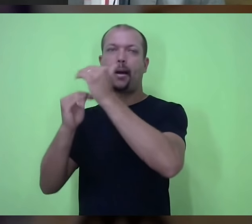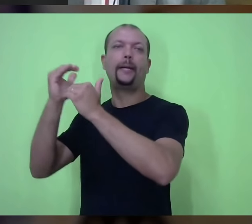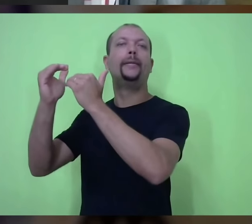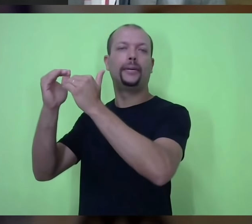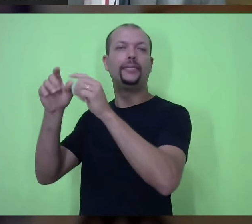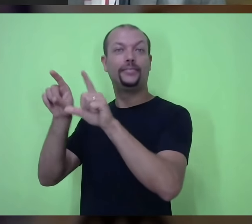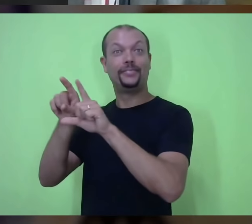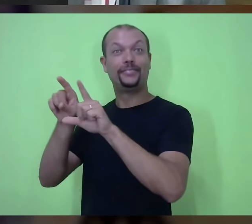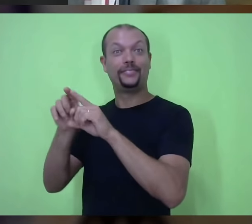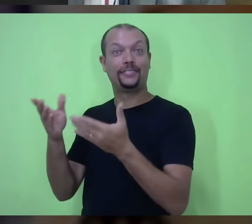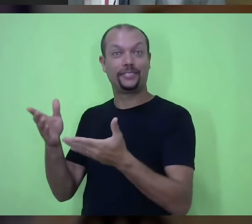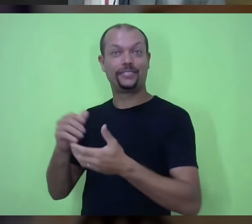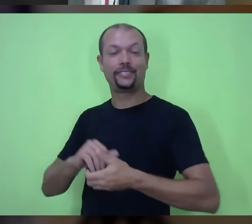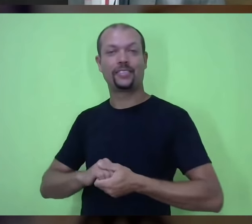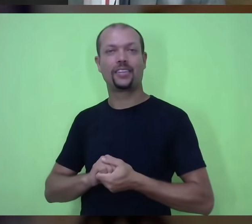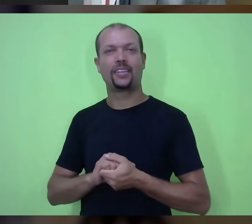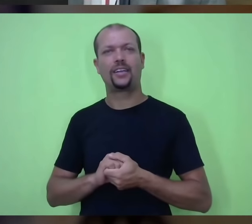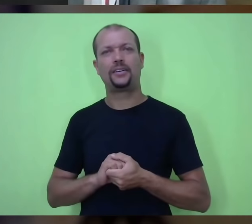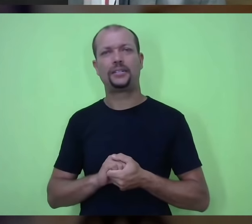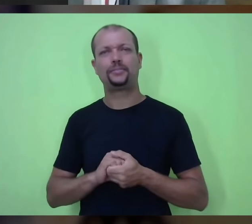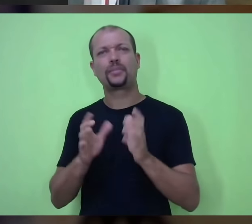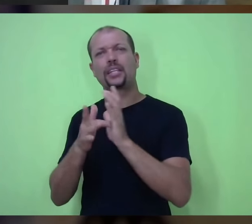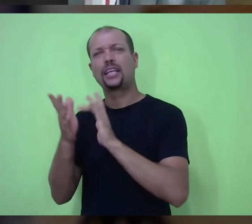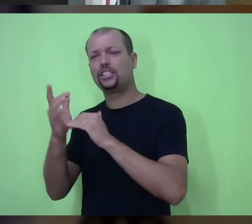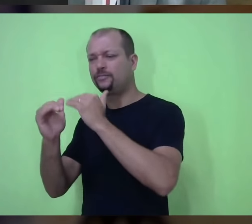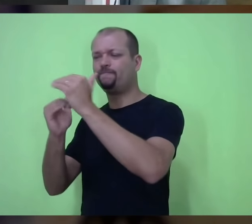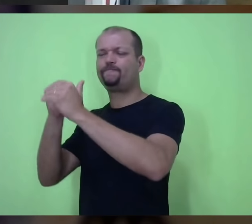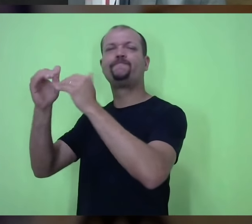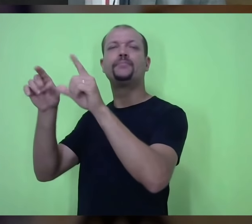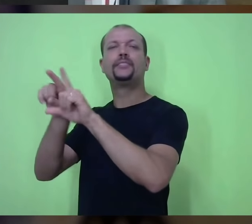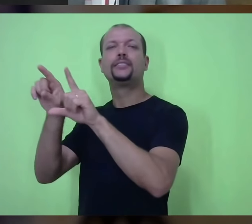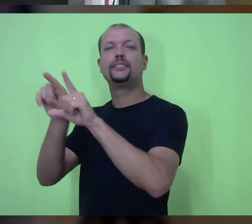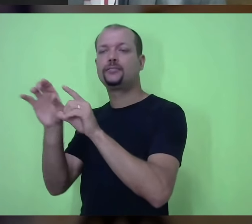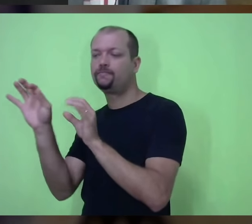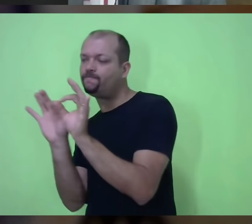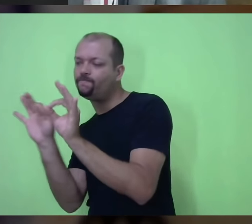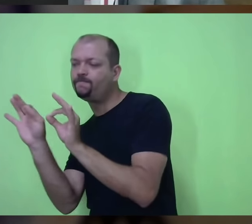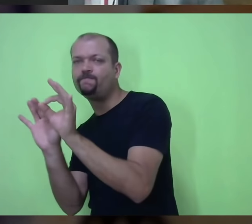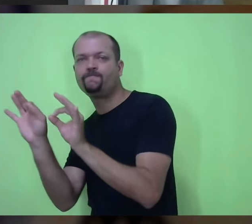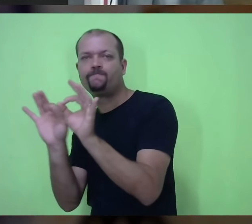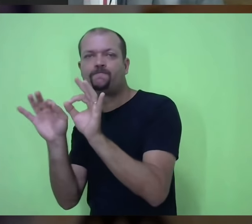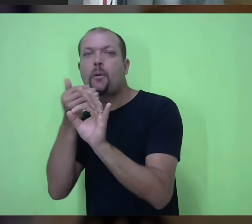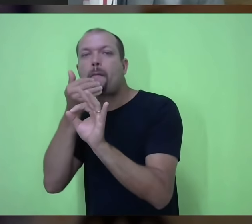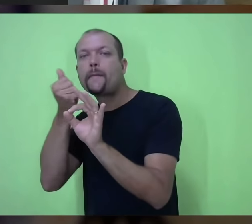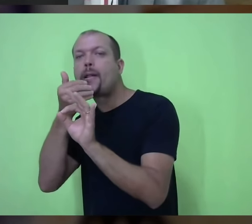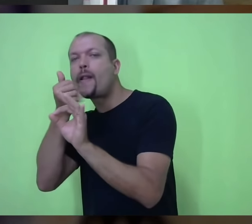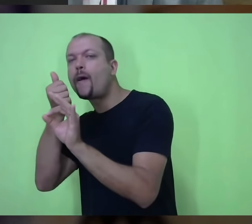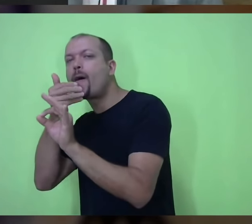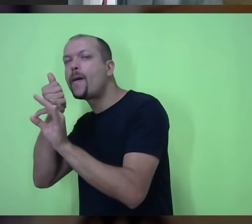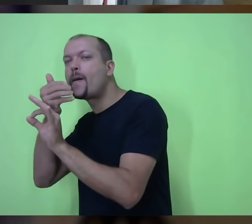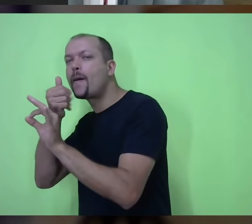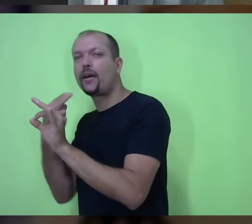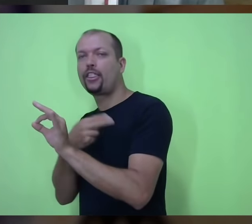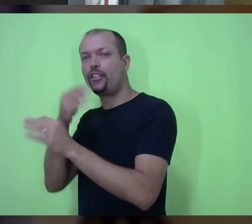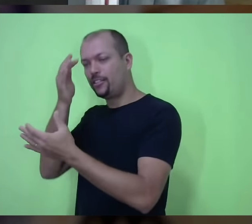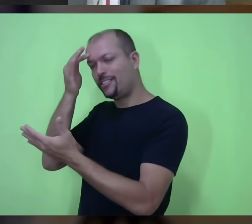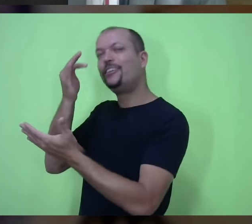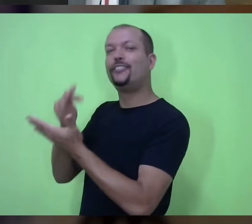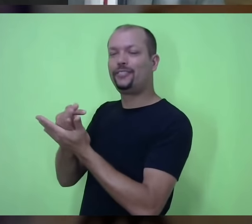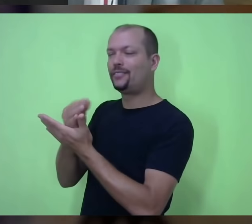aperfeiçoado. Também a palavra teleios, ou seja, Cristo ele foi aperfeiçoado e também aperfeiçoa, leva a cumprimento a nossa própria